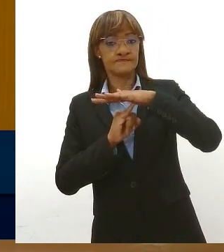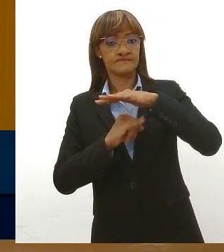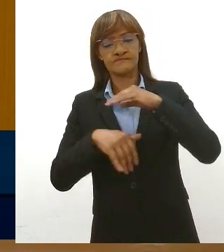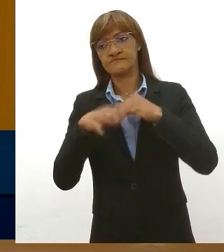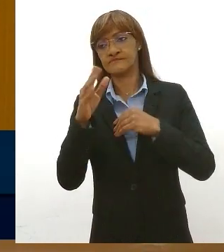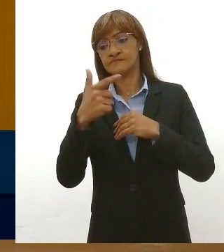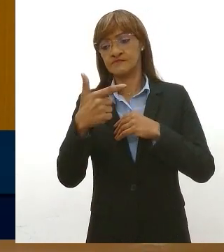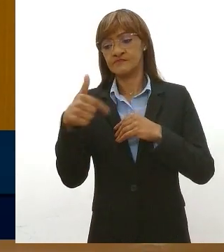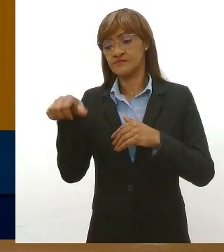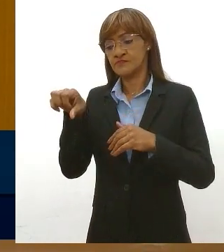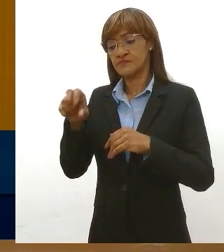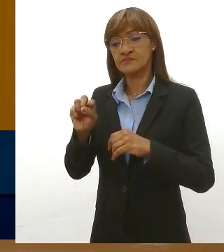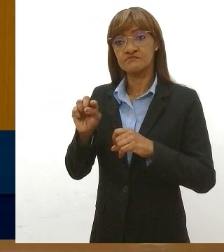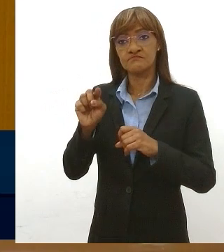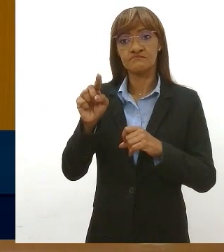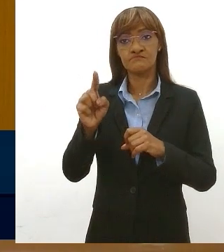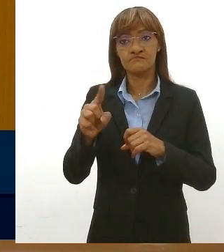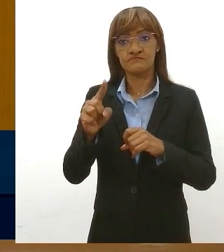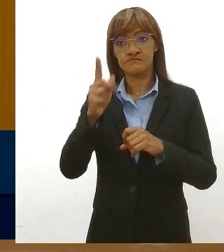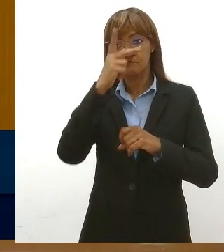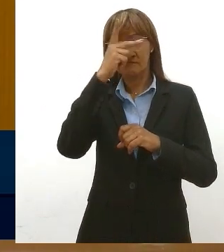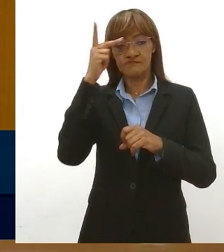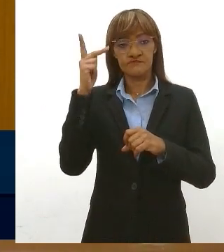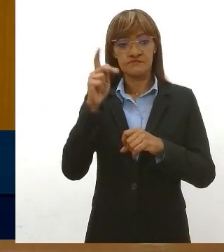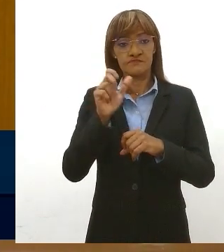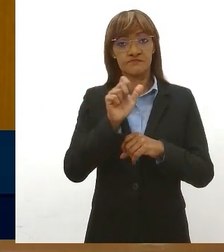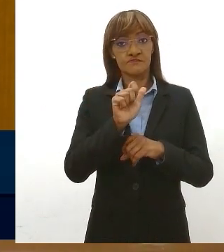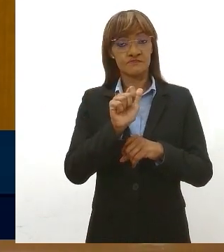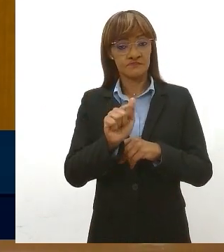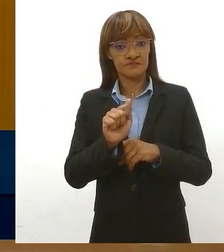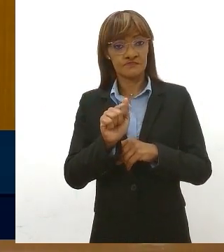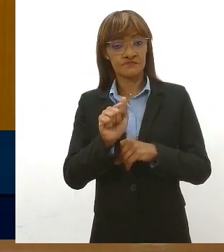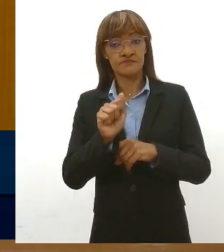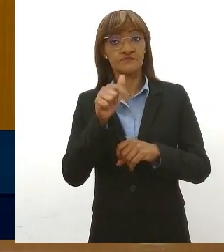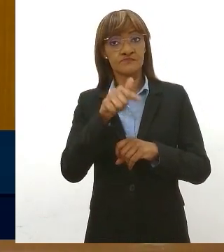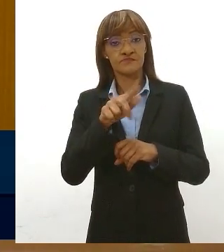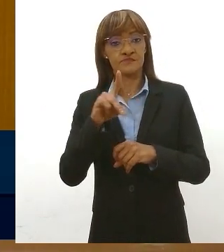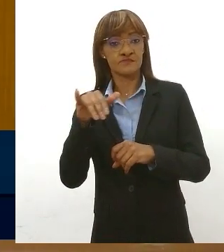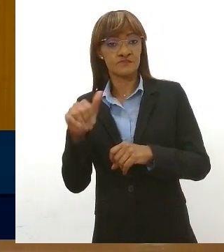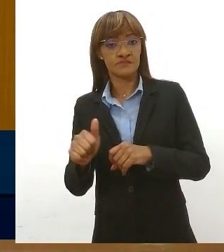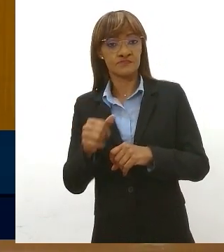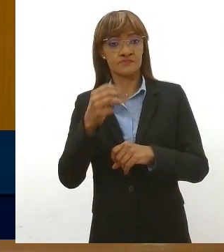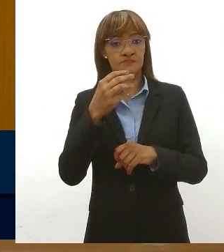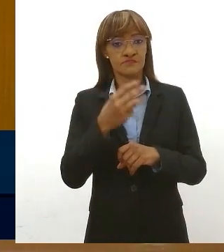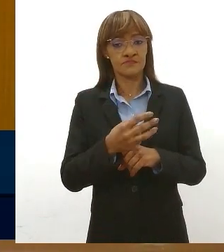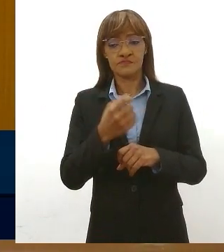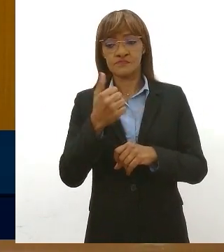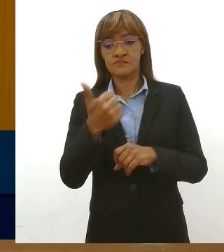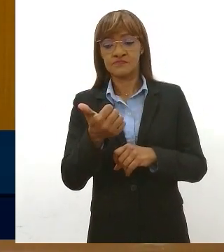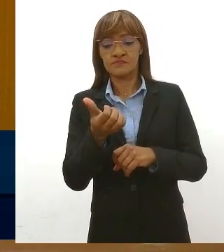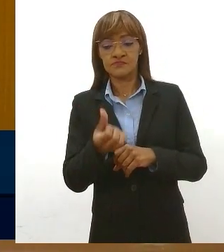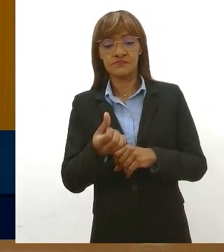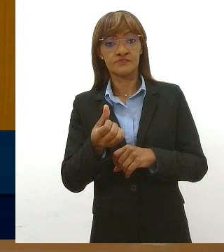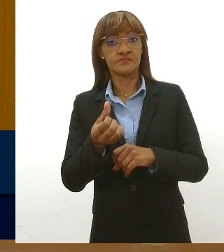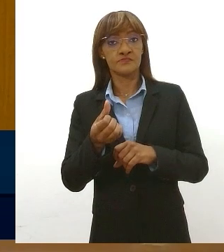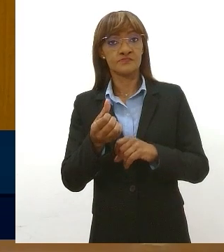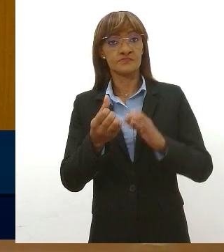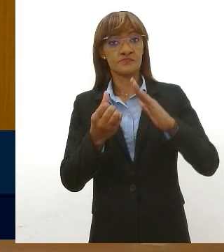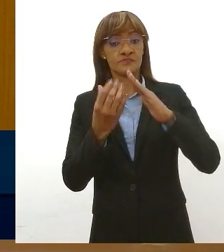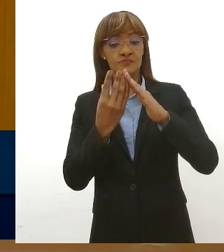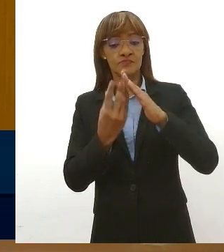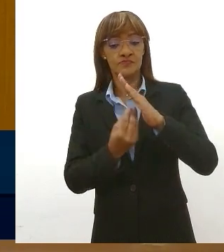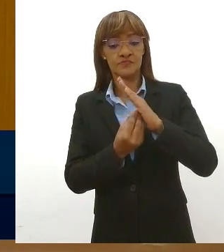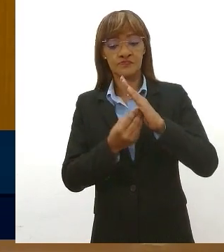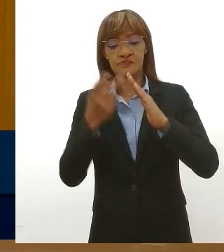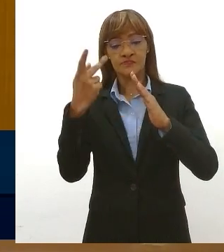estado, total de 316 congregações aqui no estado de Sergipe. É presidida por nosso